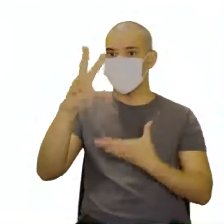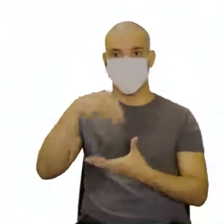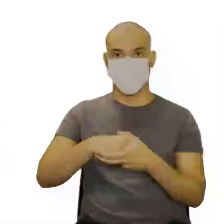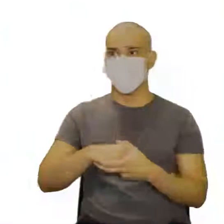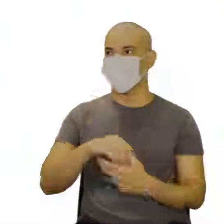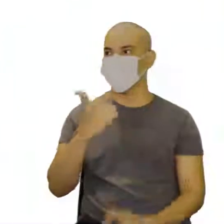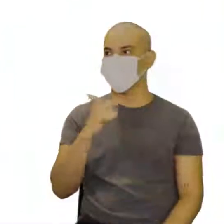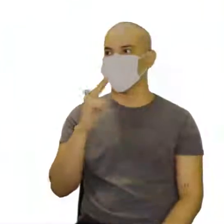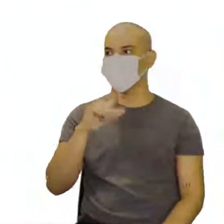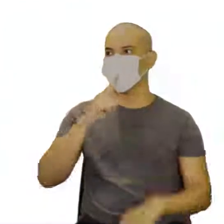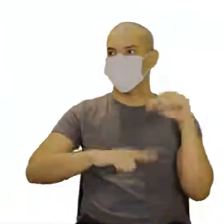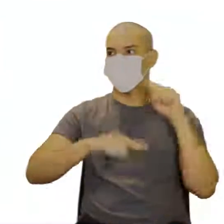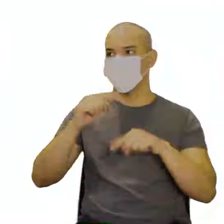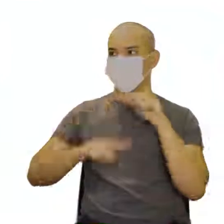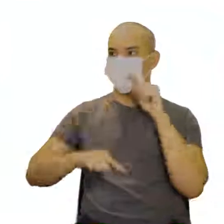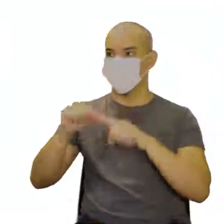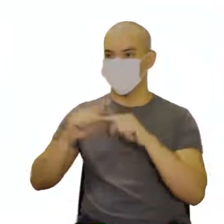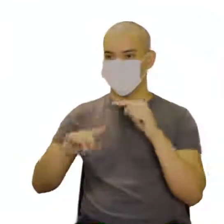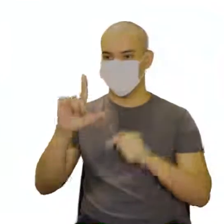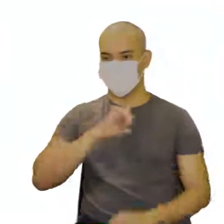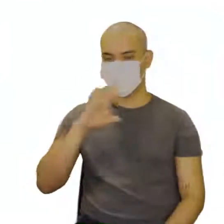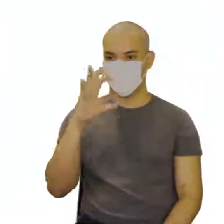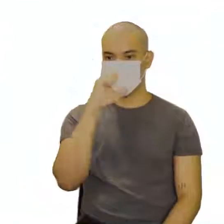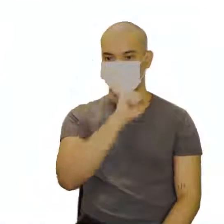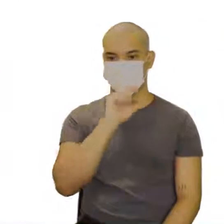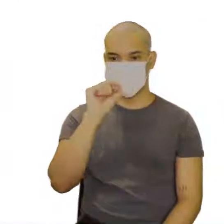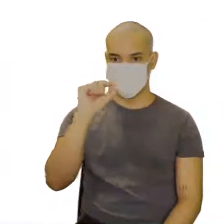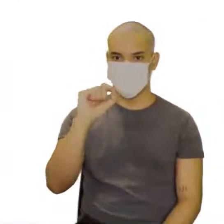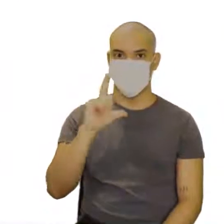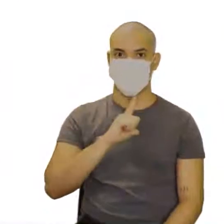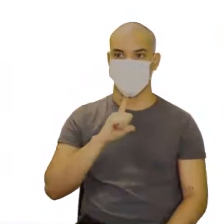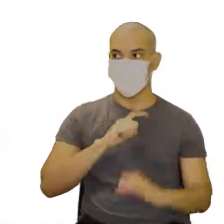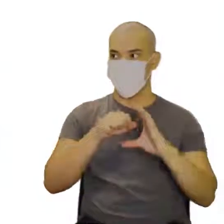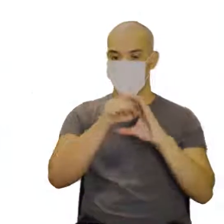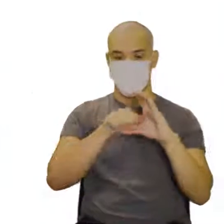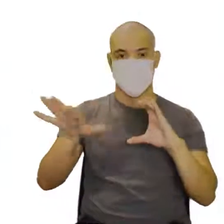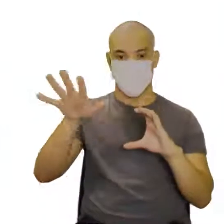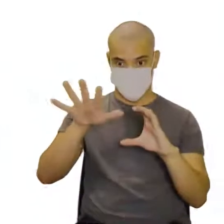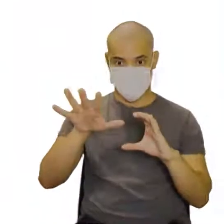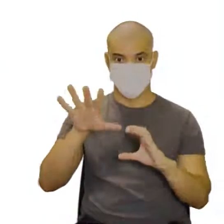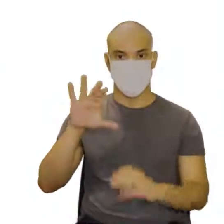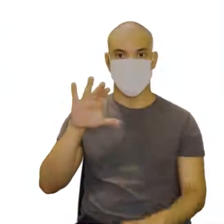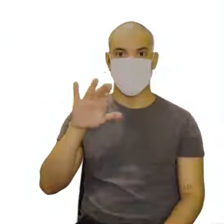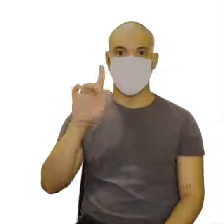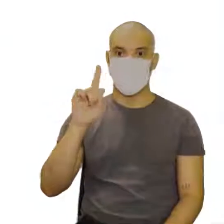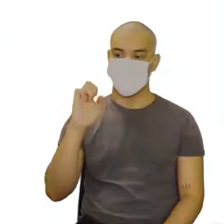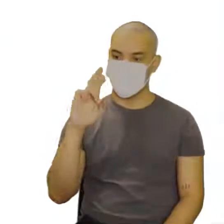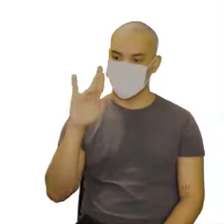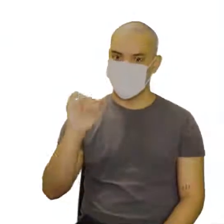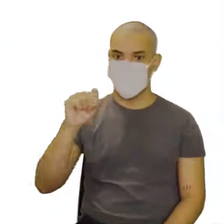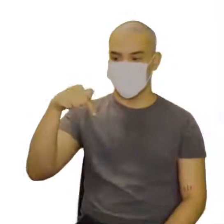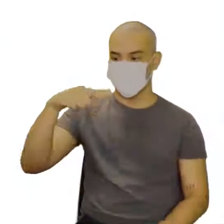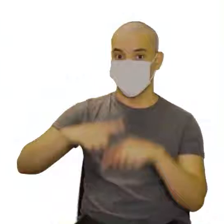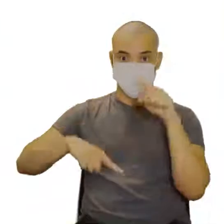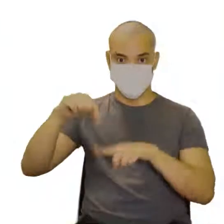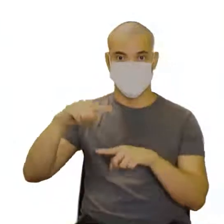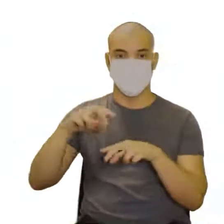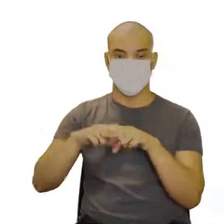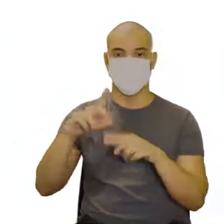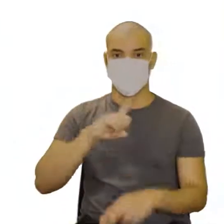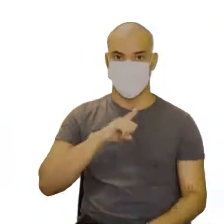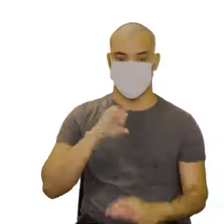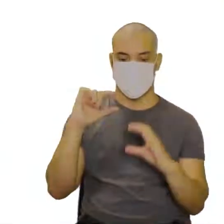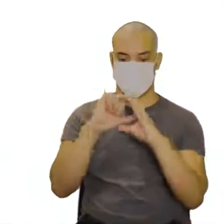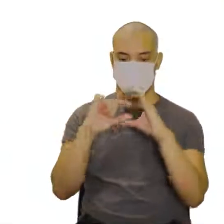deles um material dielétrico, eu tenho rapidamente essa passagem de carga. Então vamos lá, eu tenho o capacitor,